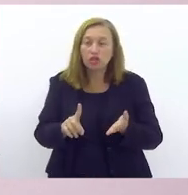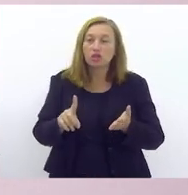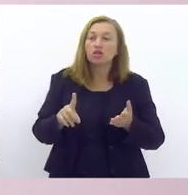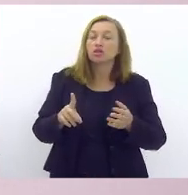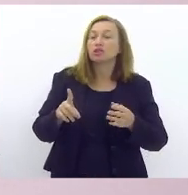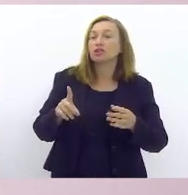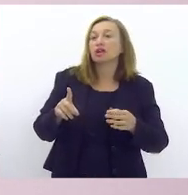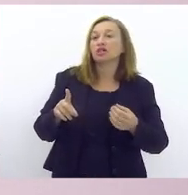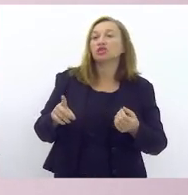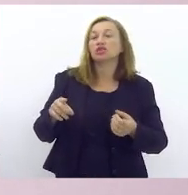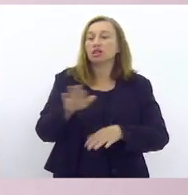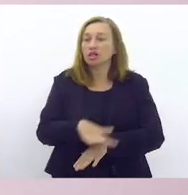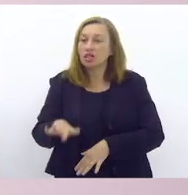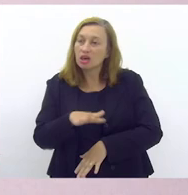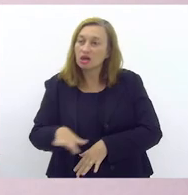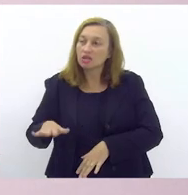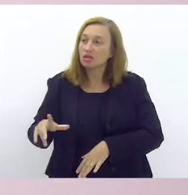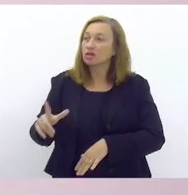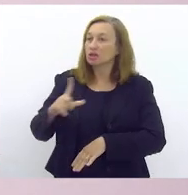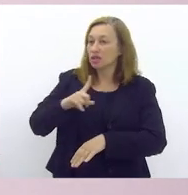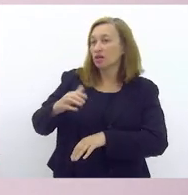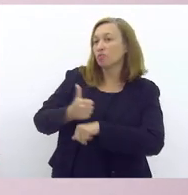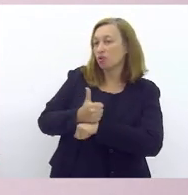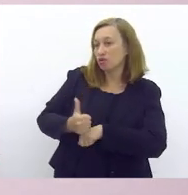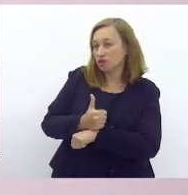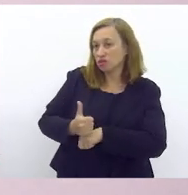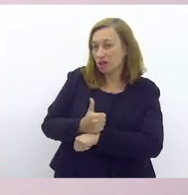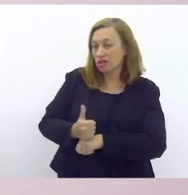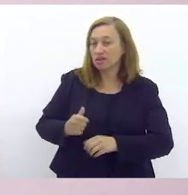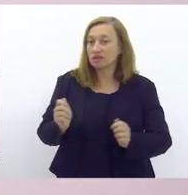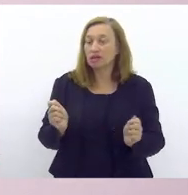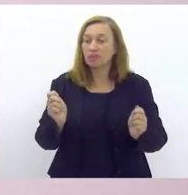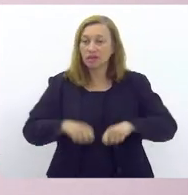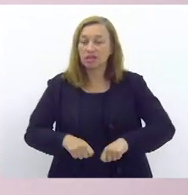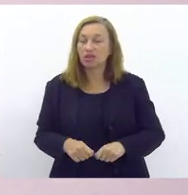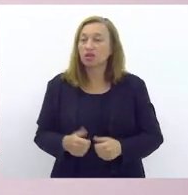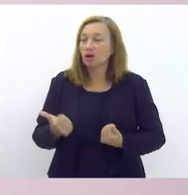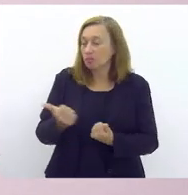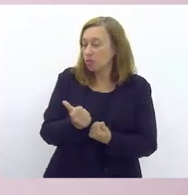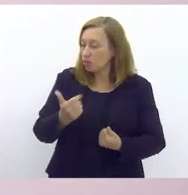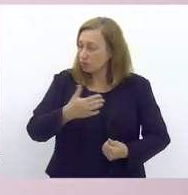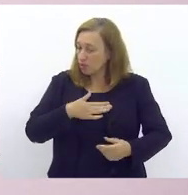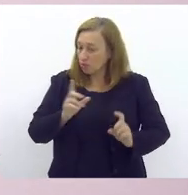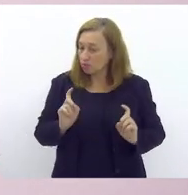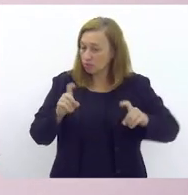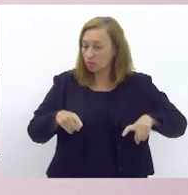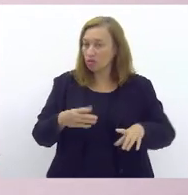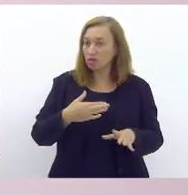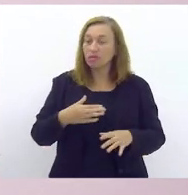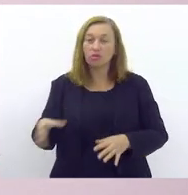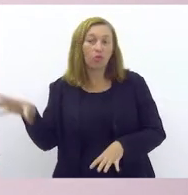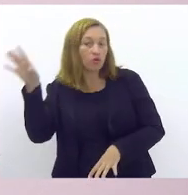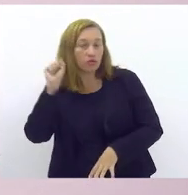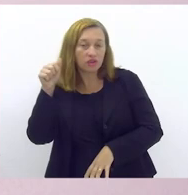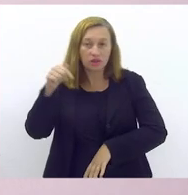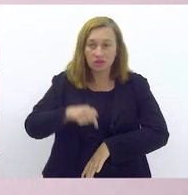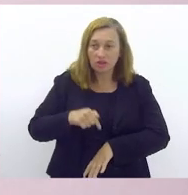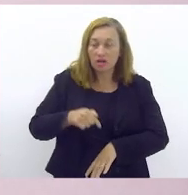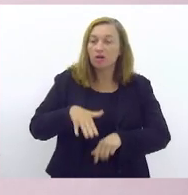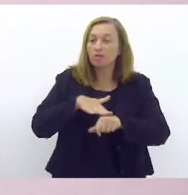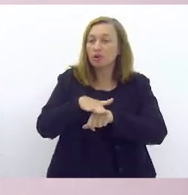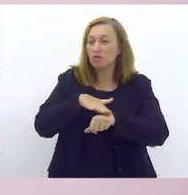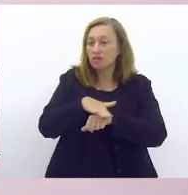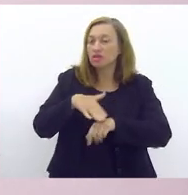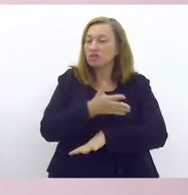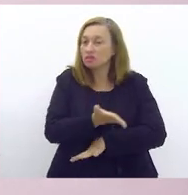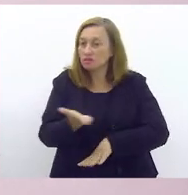interprofissionais especializados para essa etapa da vida. Então, conte comigo, conte com o meu mandato, eu estou aqui para ouvir Estou aqui para conversar